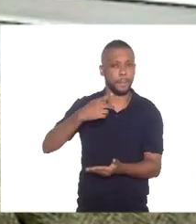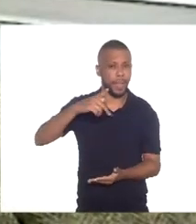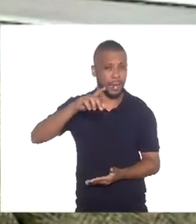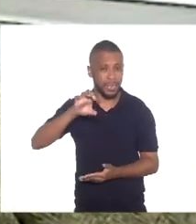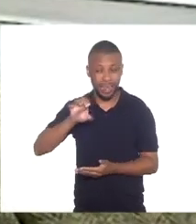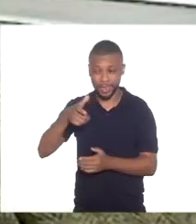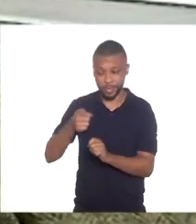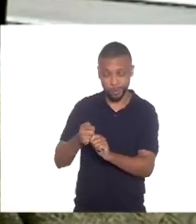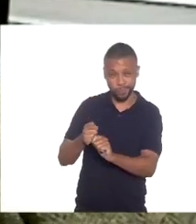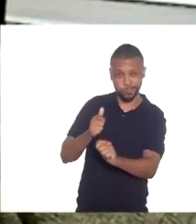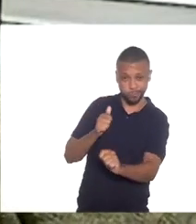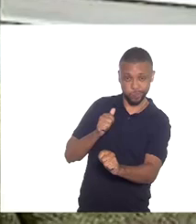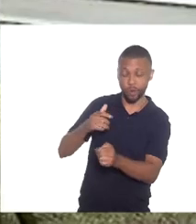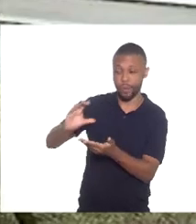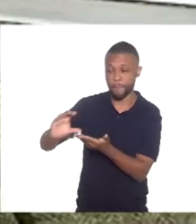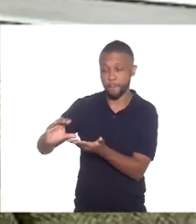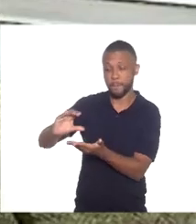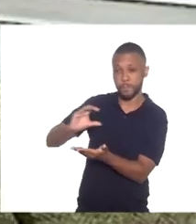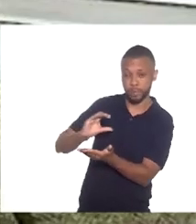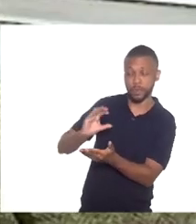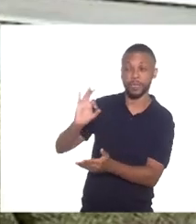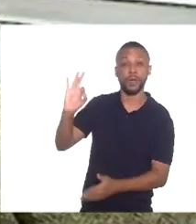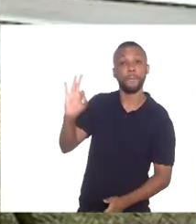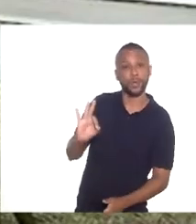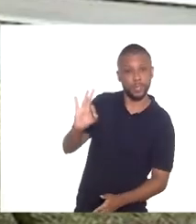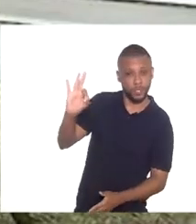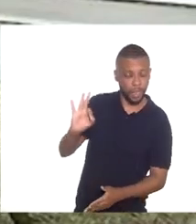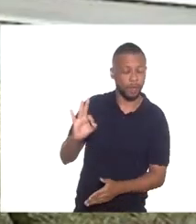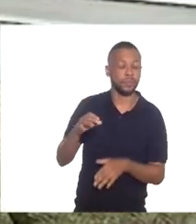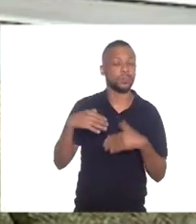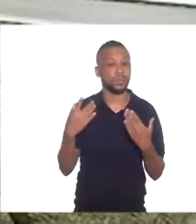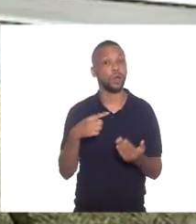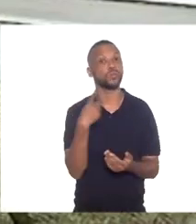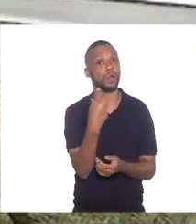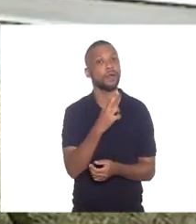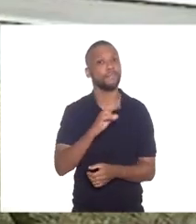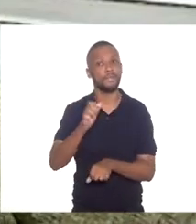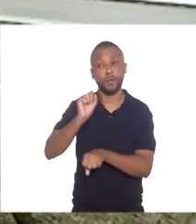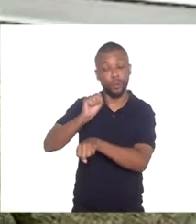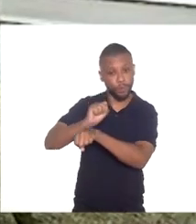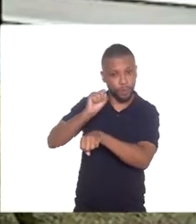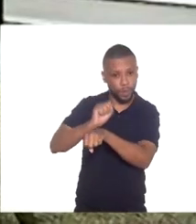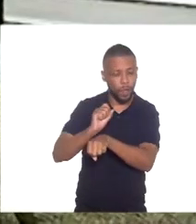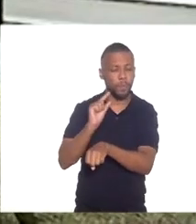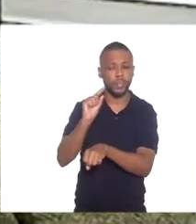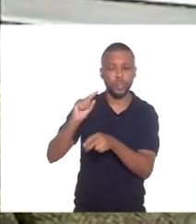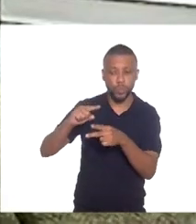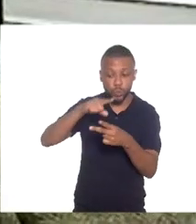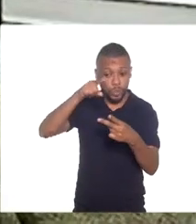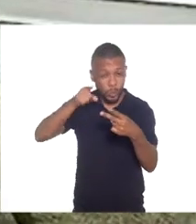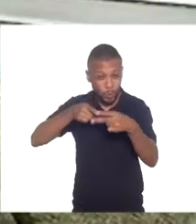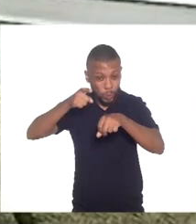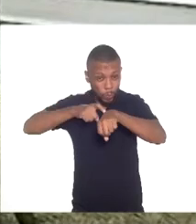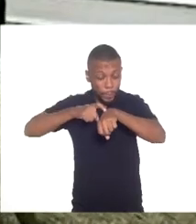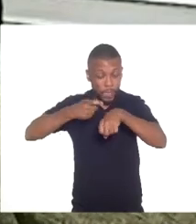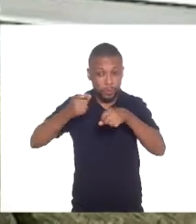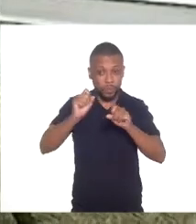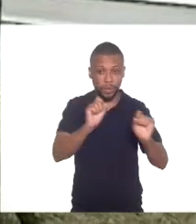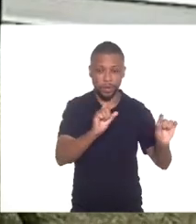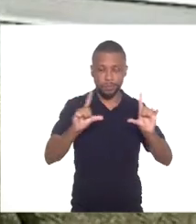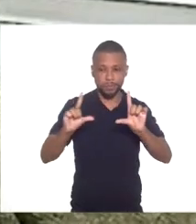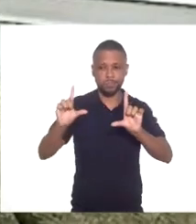vou aguardar aqui na segunda rodada para me continuar, mas para poder dividir o tempo, como fez a deputada Célia